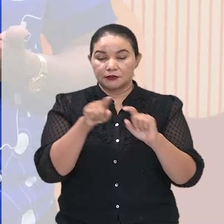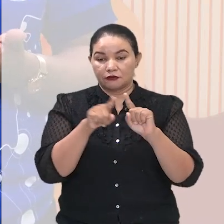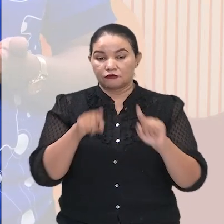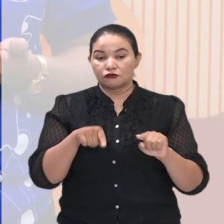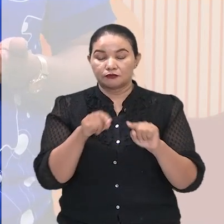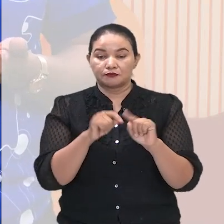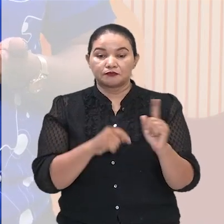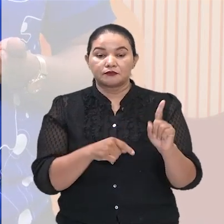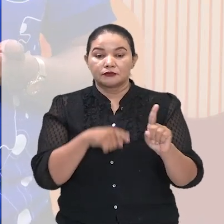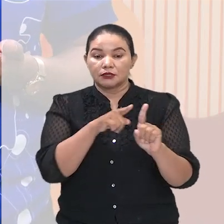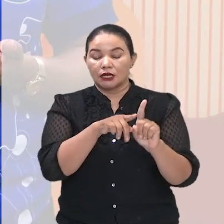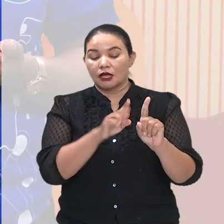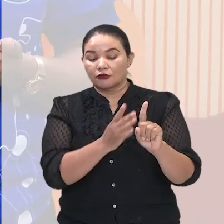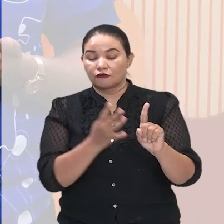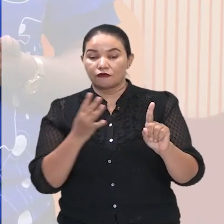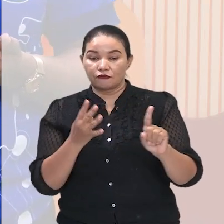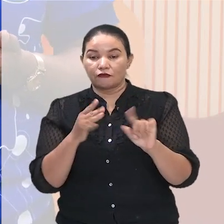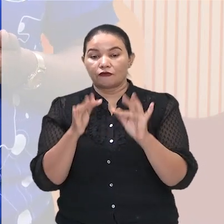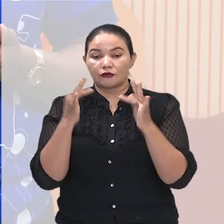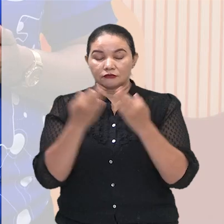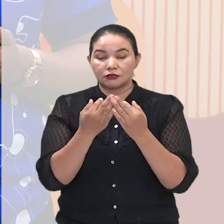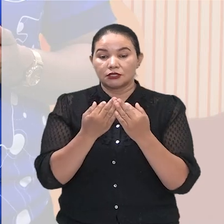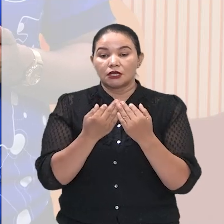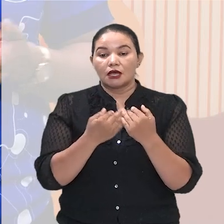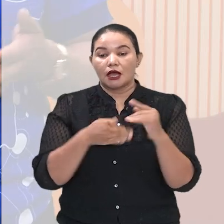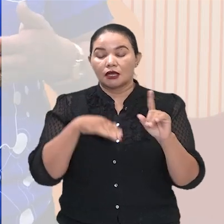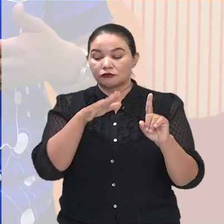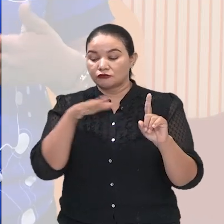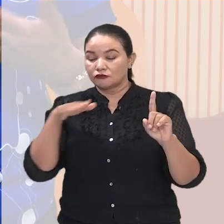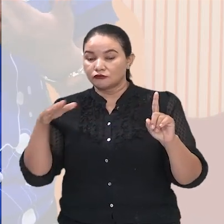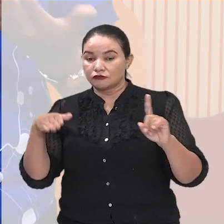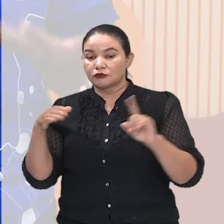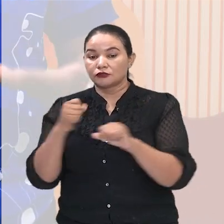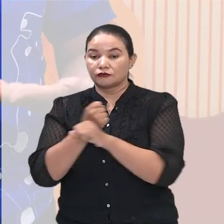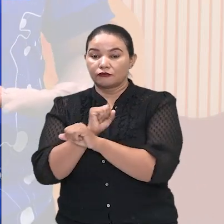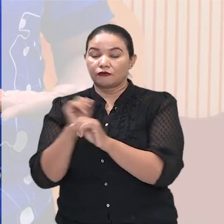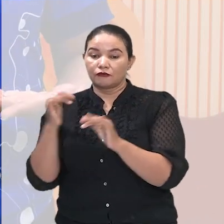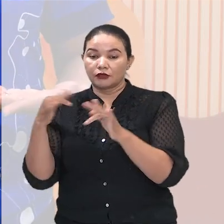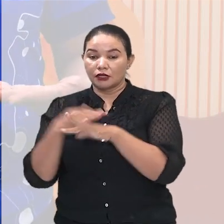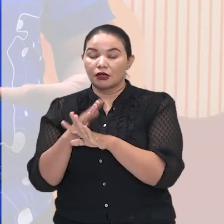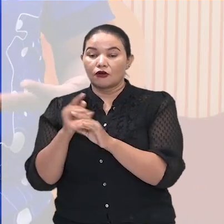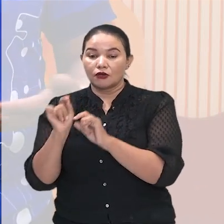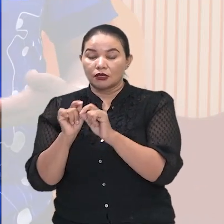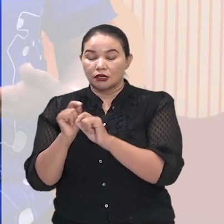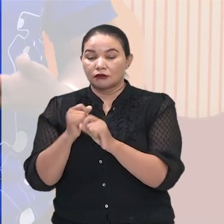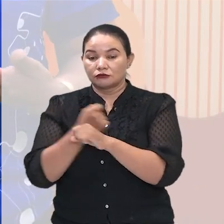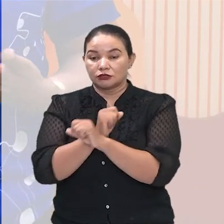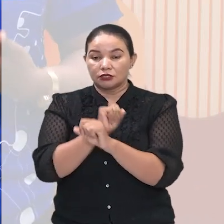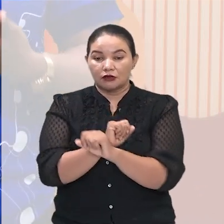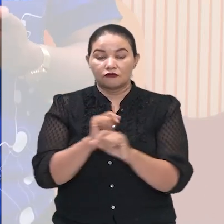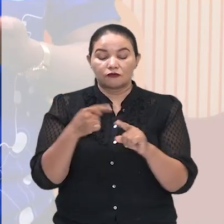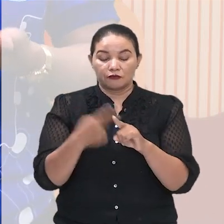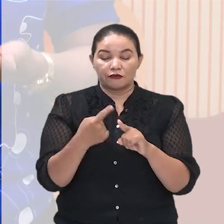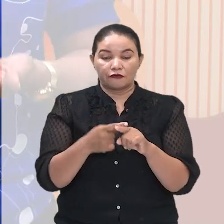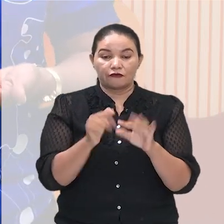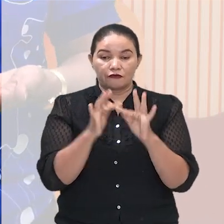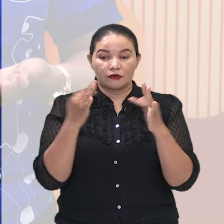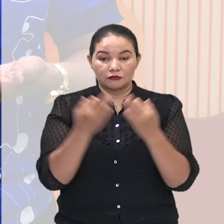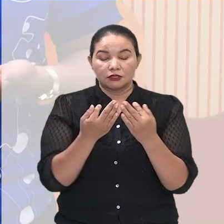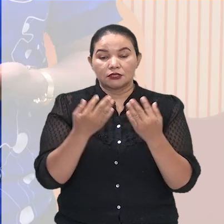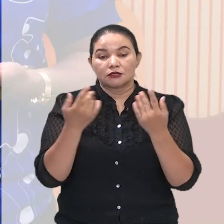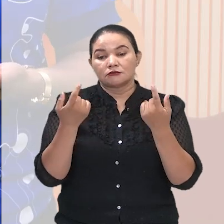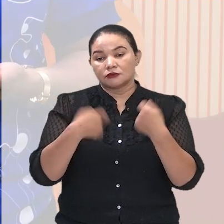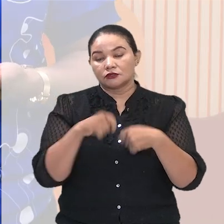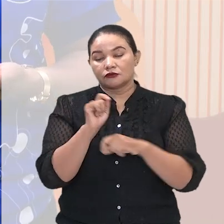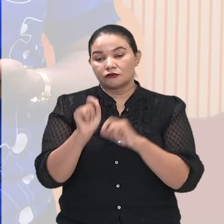família, seguido aí pelos escravizados, mostrando o quê? Que aquela família era distinta, que aquela família deveria